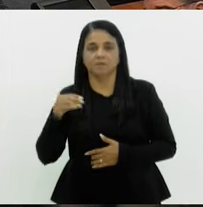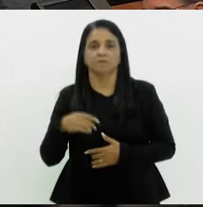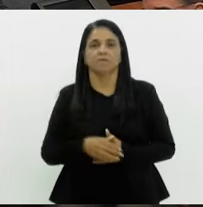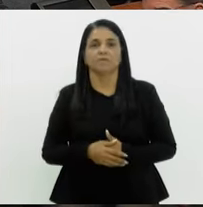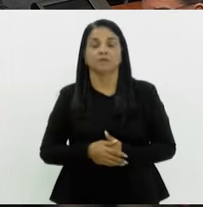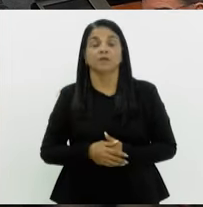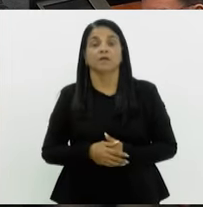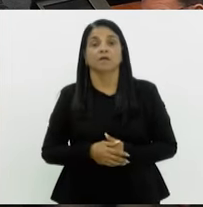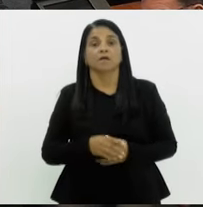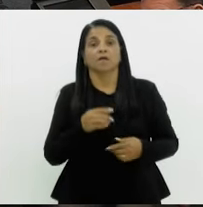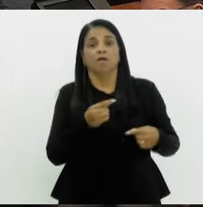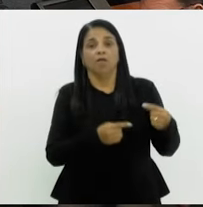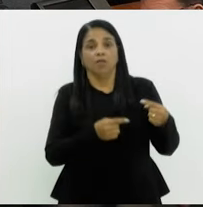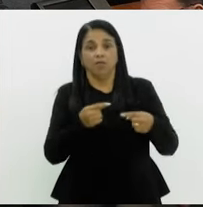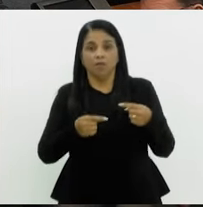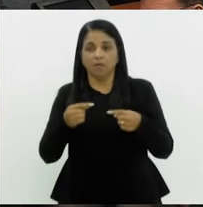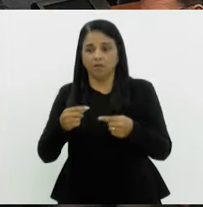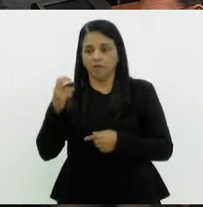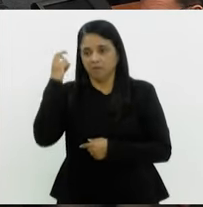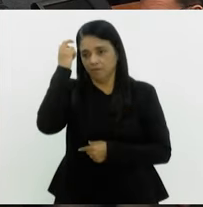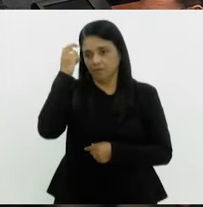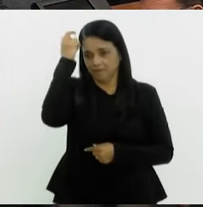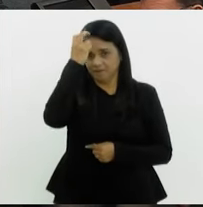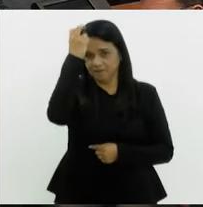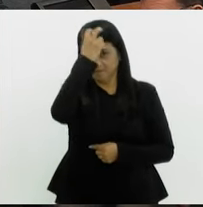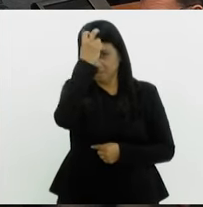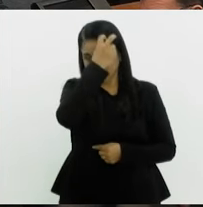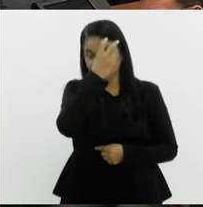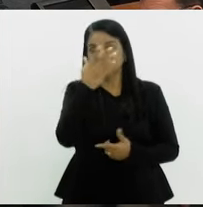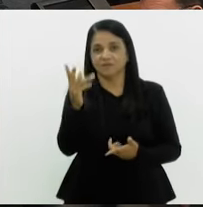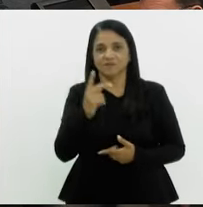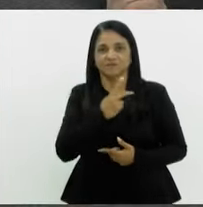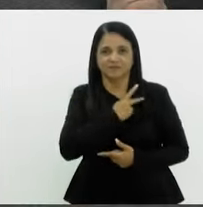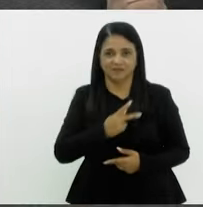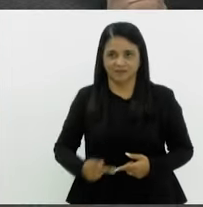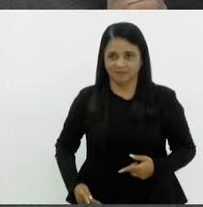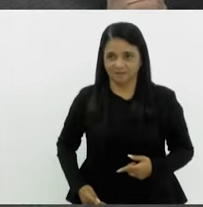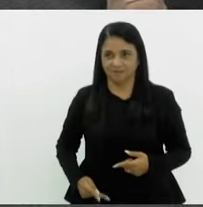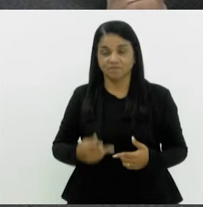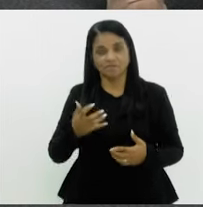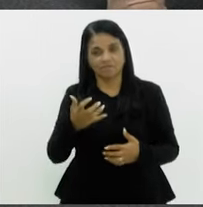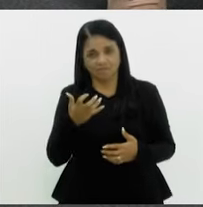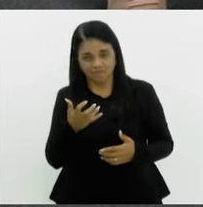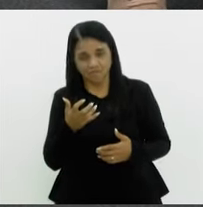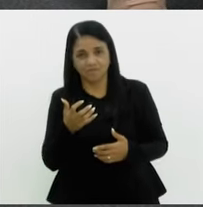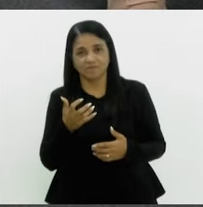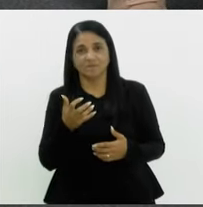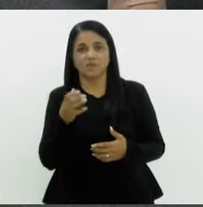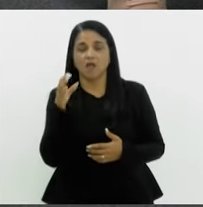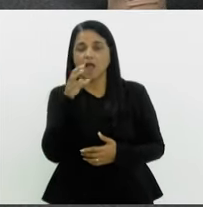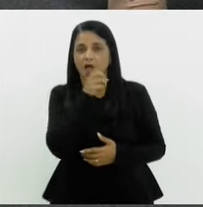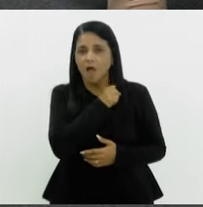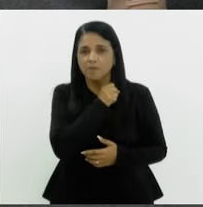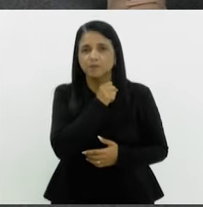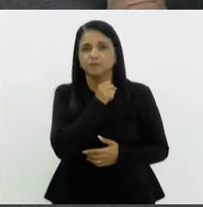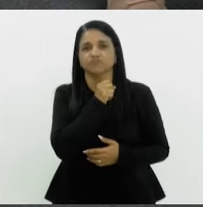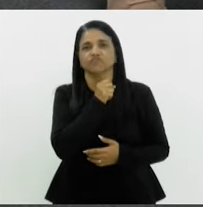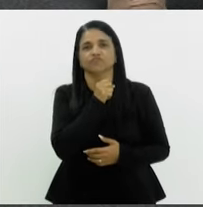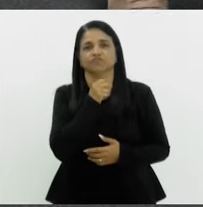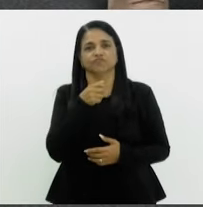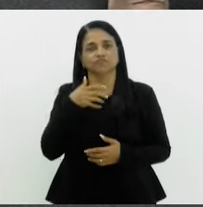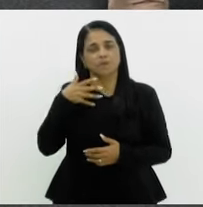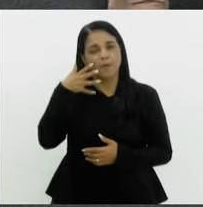Para discutir, deputada Verônica Lima. Presidenta, eu queria muito rapidamente fazer uma